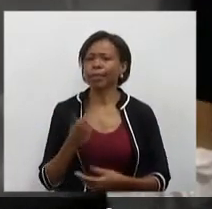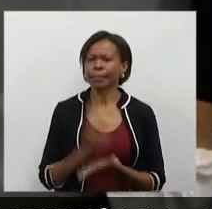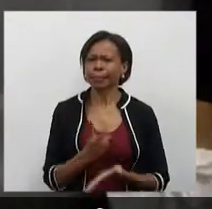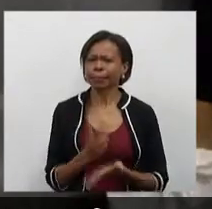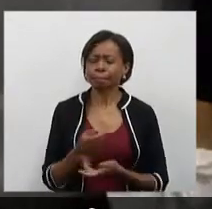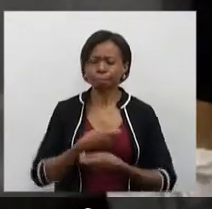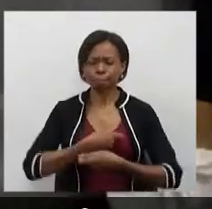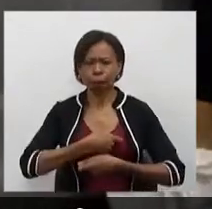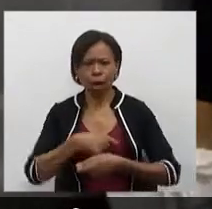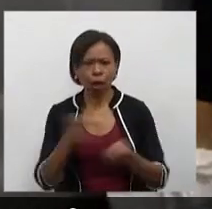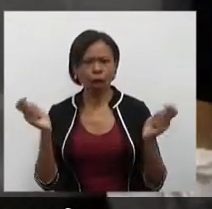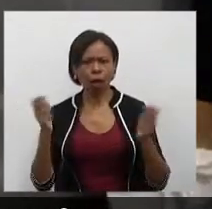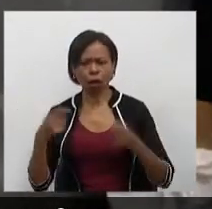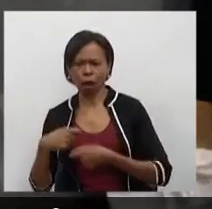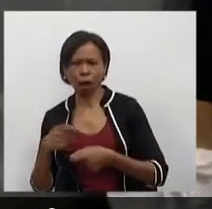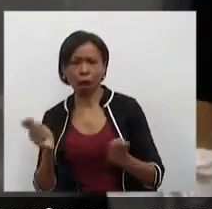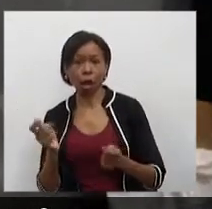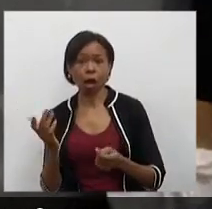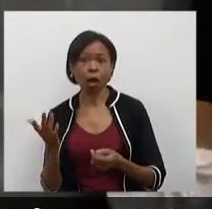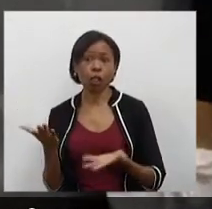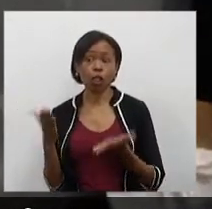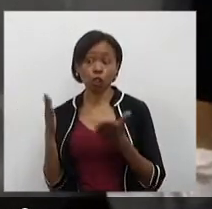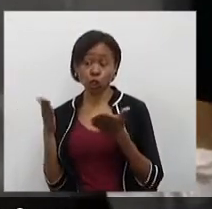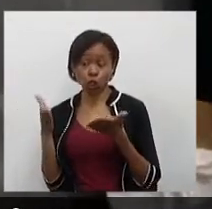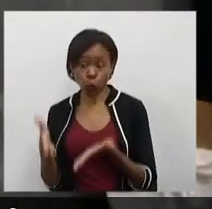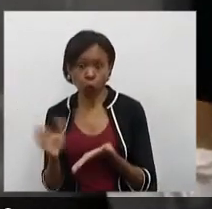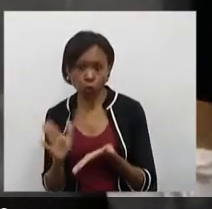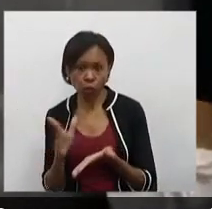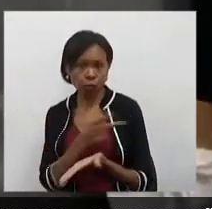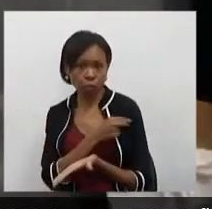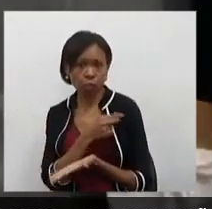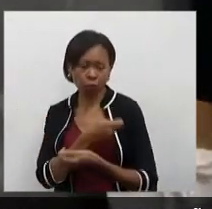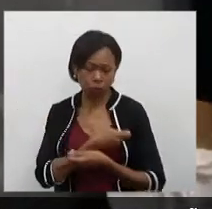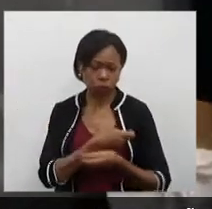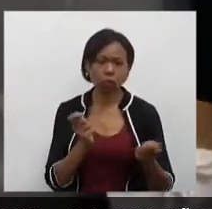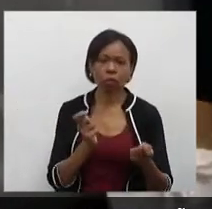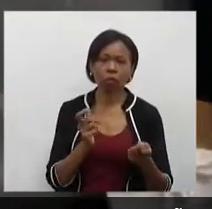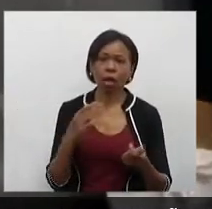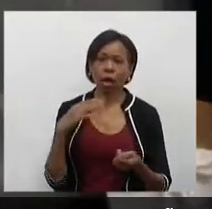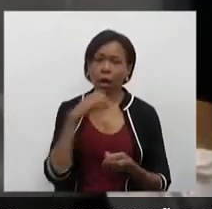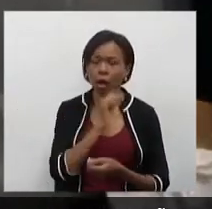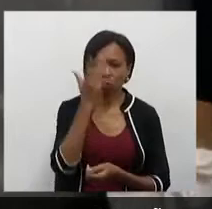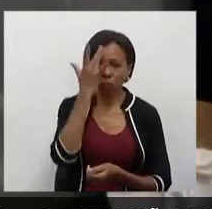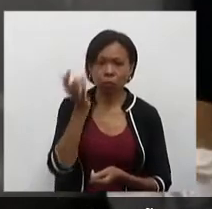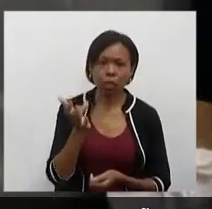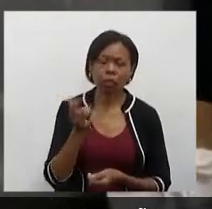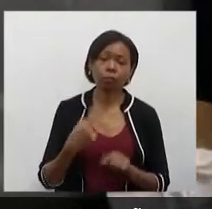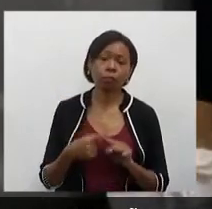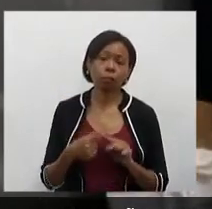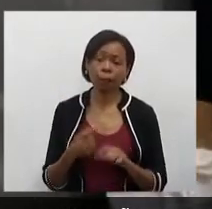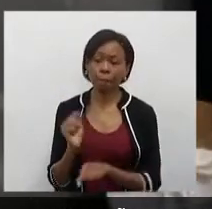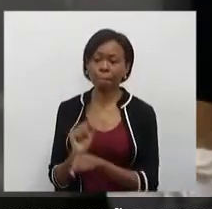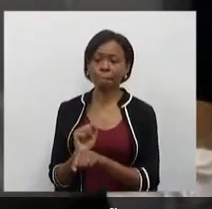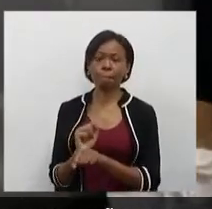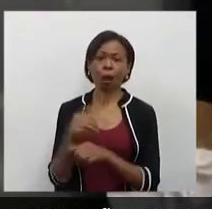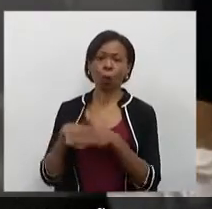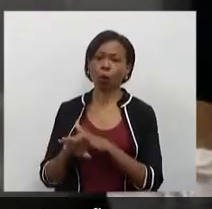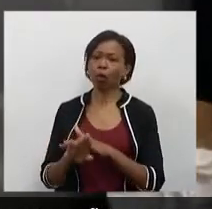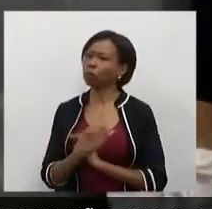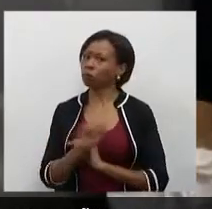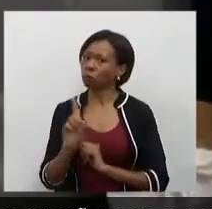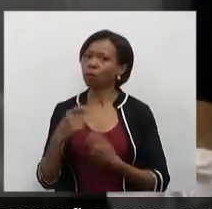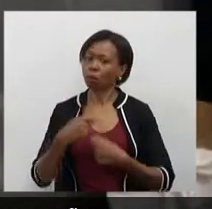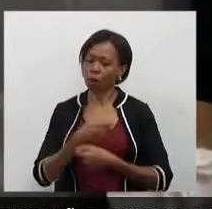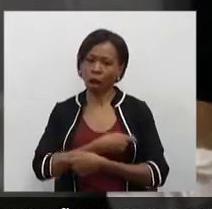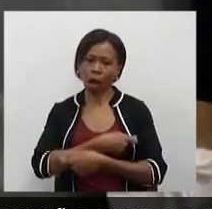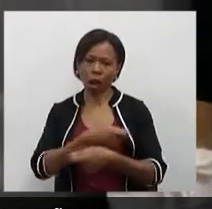distribuição, né, chega um dia, a gente já começa a distribuir no outro dia, para que essas vacinas não fiquem paradas, para que elas sejam operacionalizadas aí por